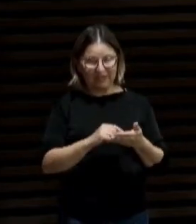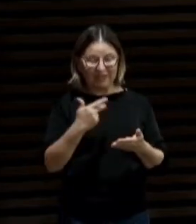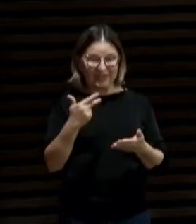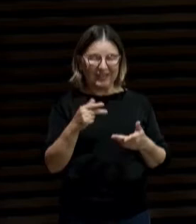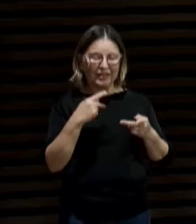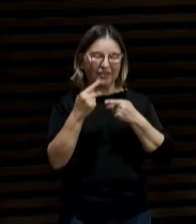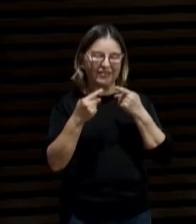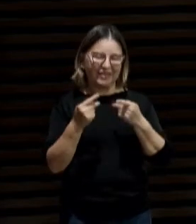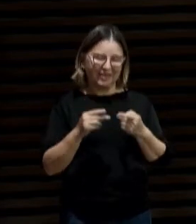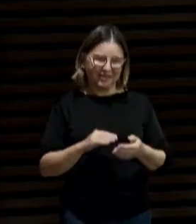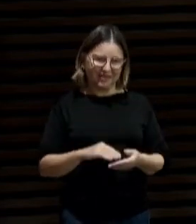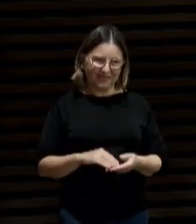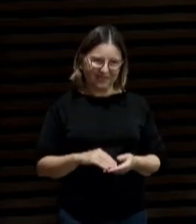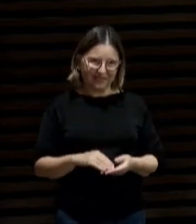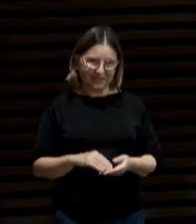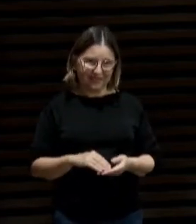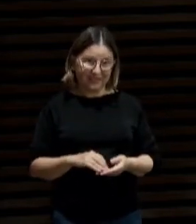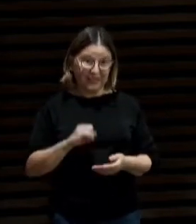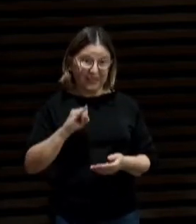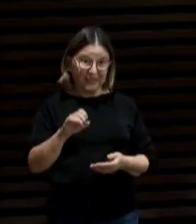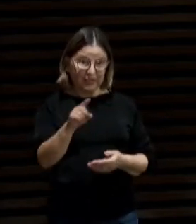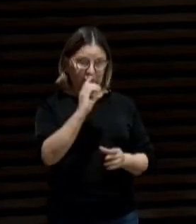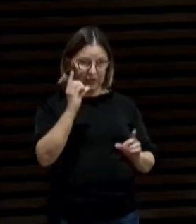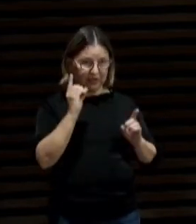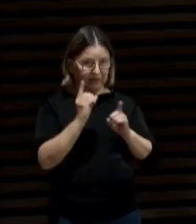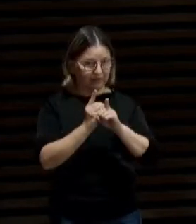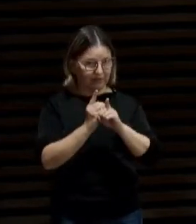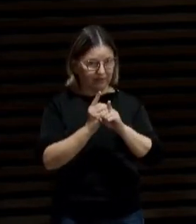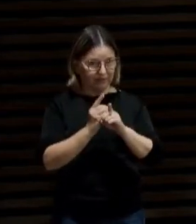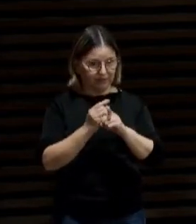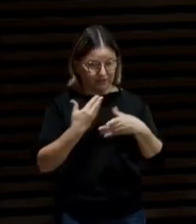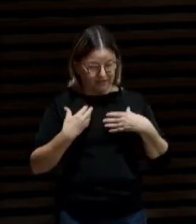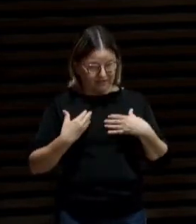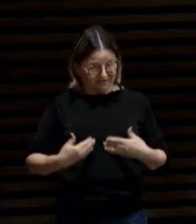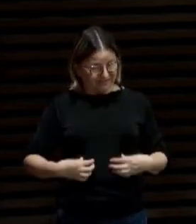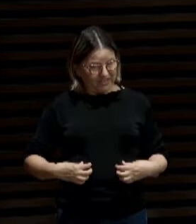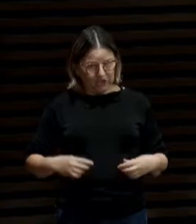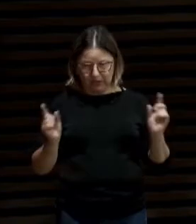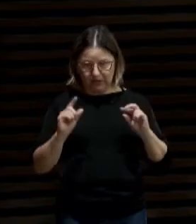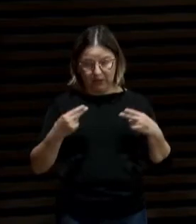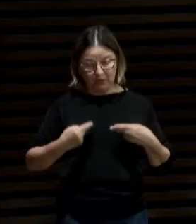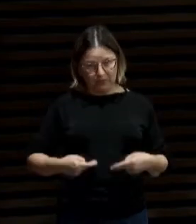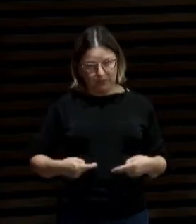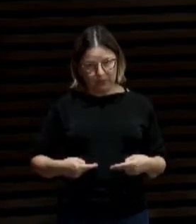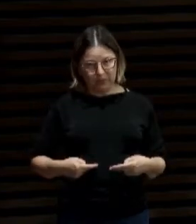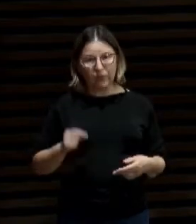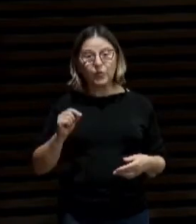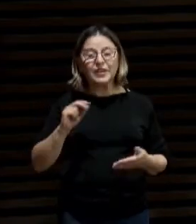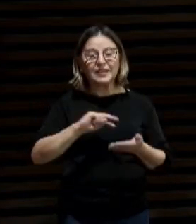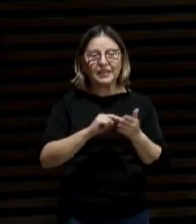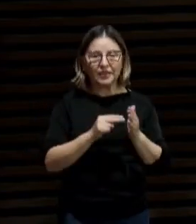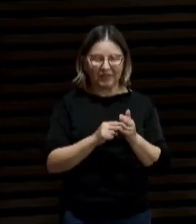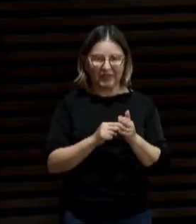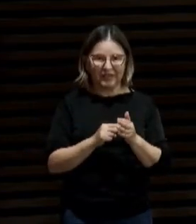ele diz assim, se todavia formos encontrados vestidos e não nus. Ele estava dizendo aqui que ele